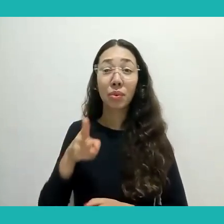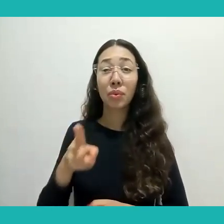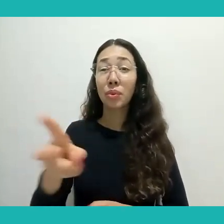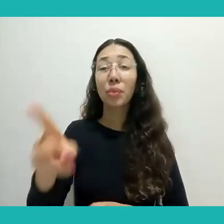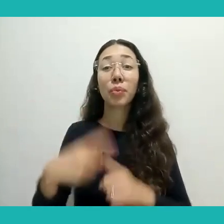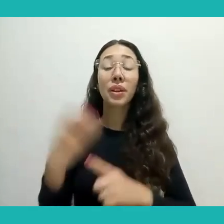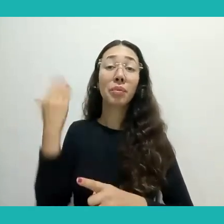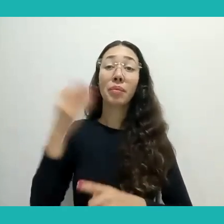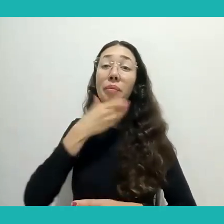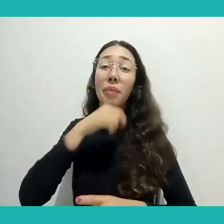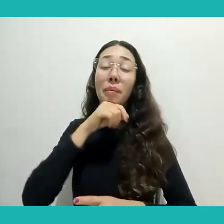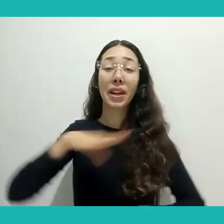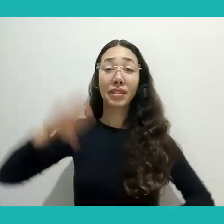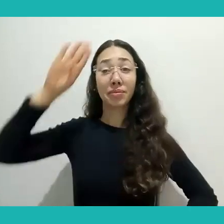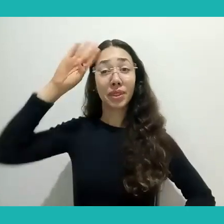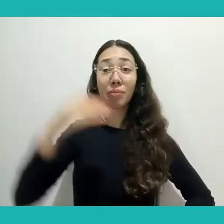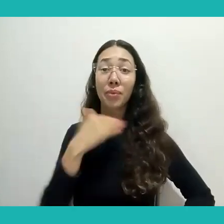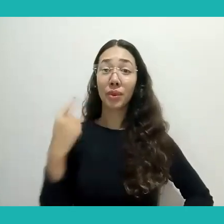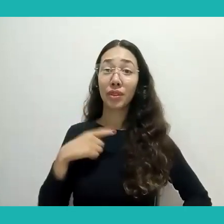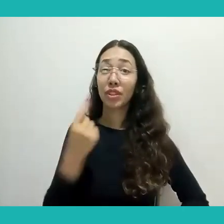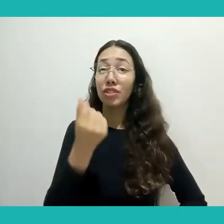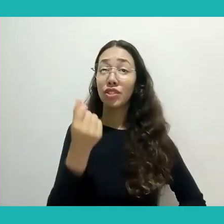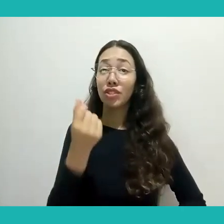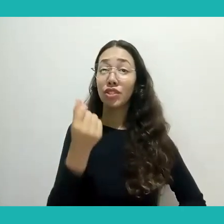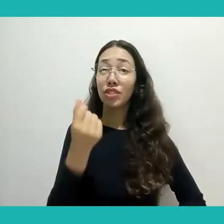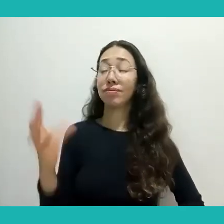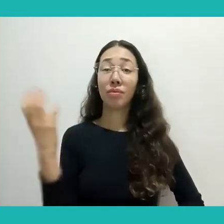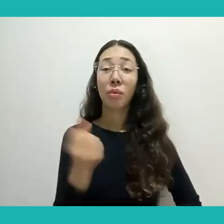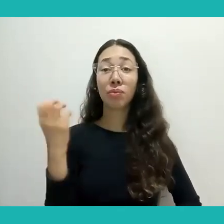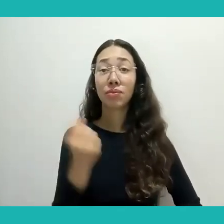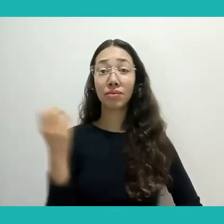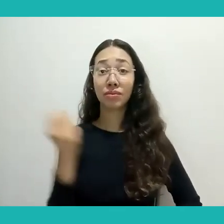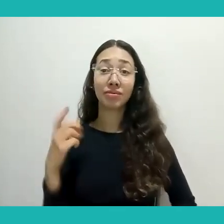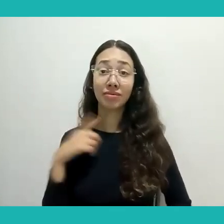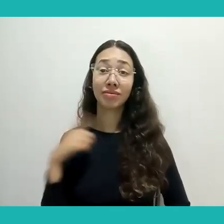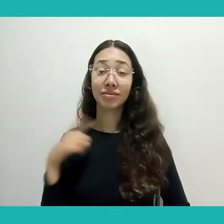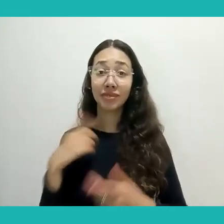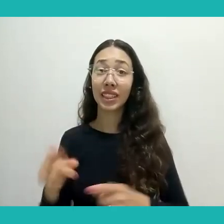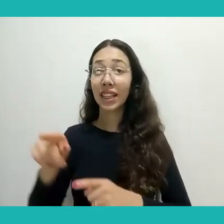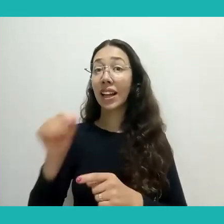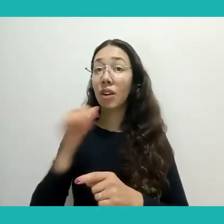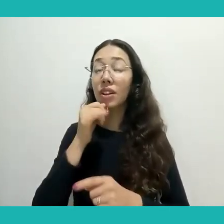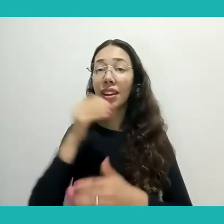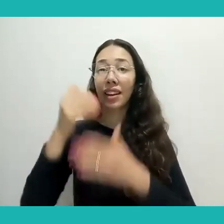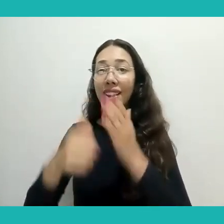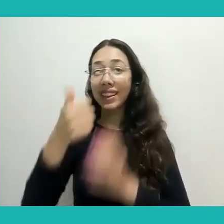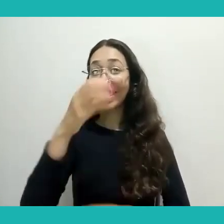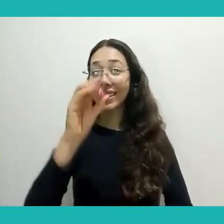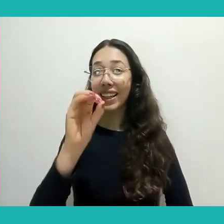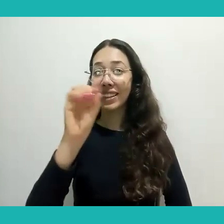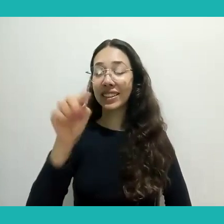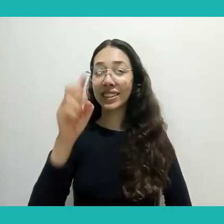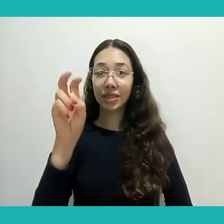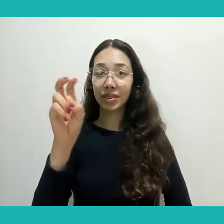instituidor. Sobre a sua pensão, irá incidir a alíquota ordinária de 10,5%, somada